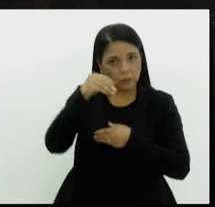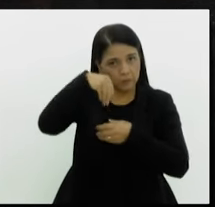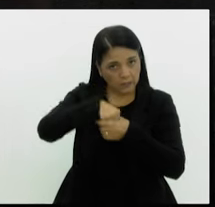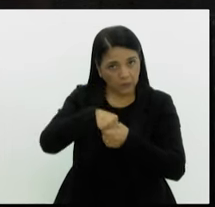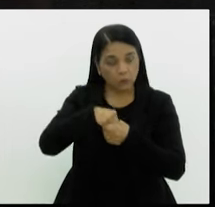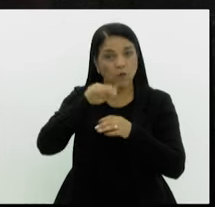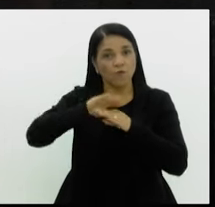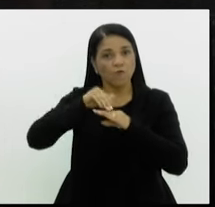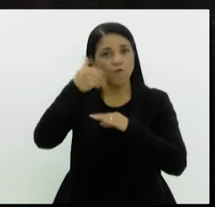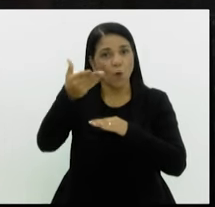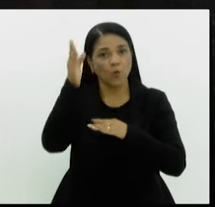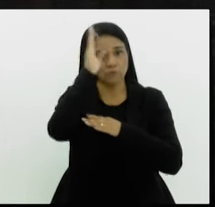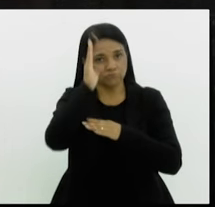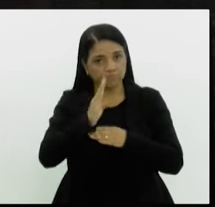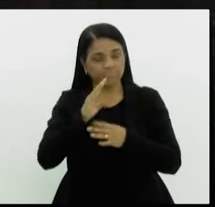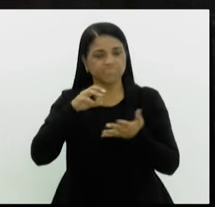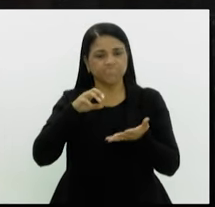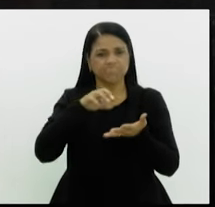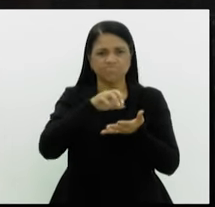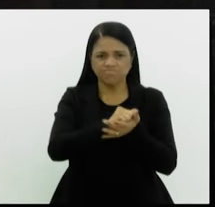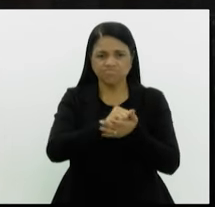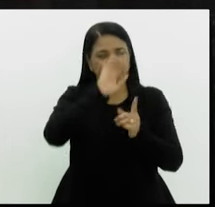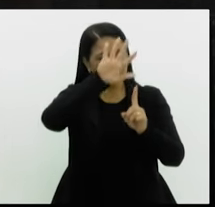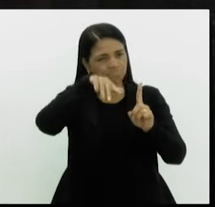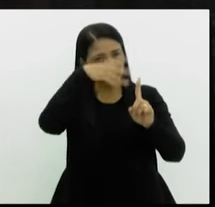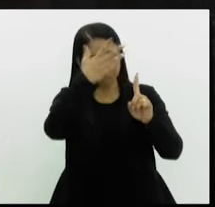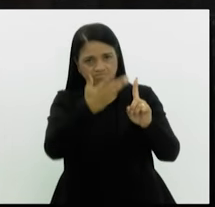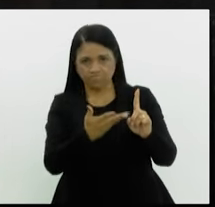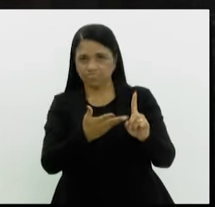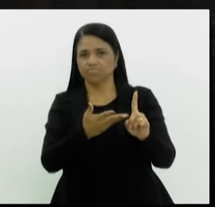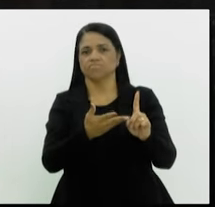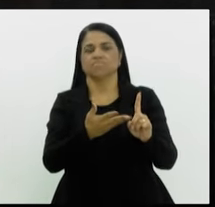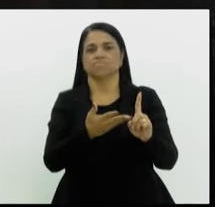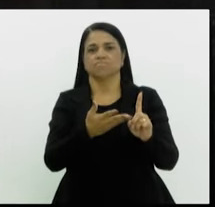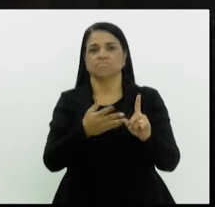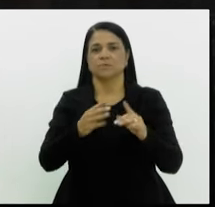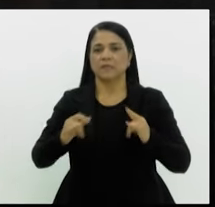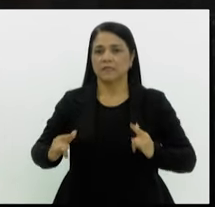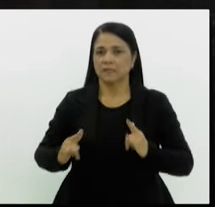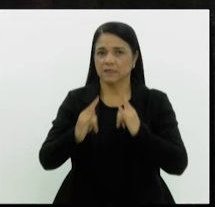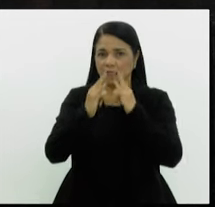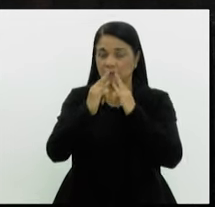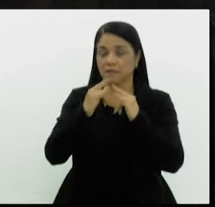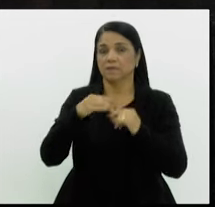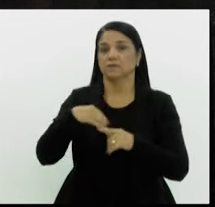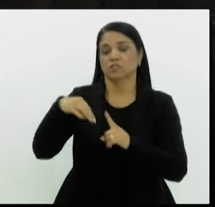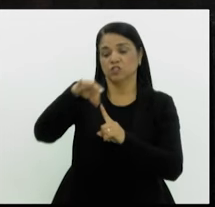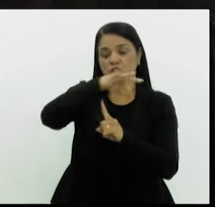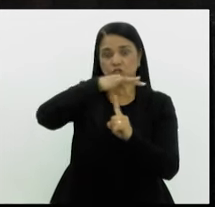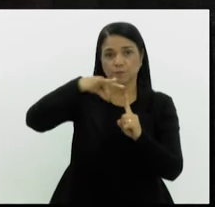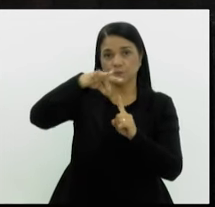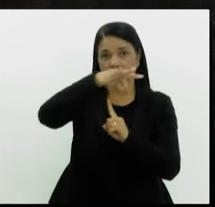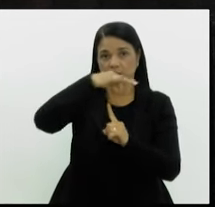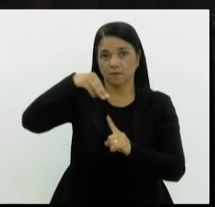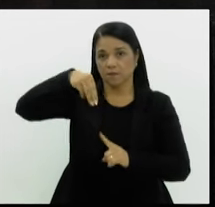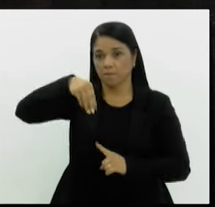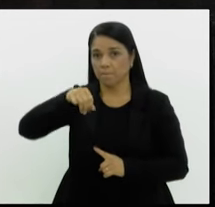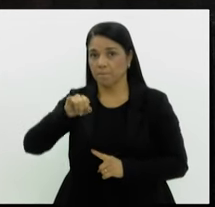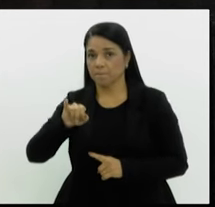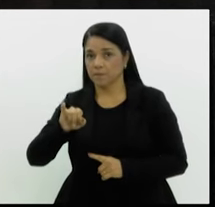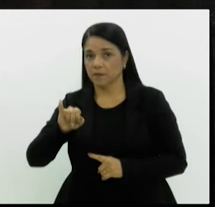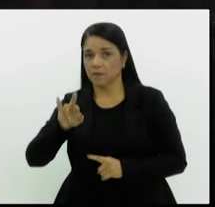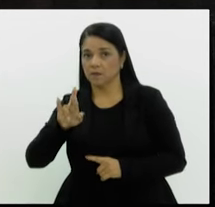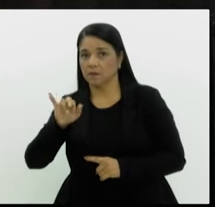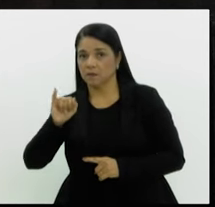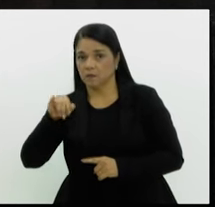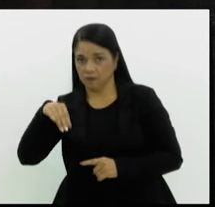esse registro, merecidíssima homenagem à tenda espírita Mirim. Senhor presidente, senhores